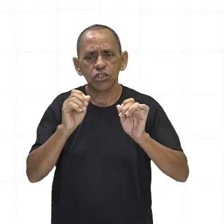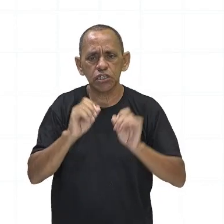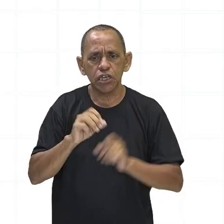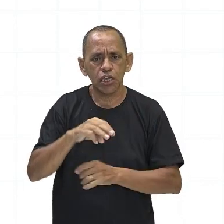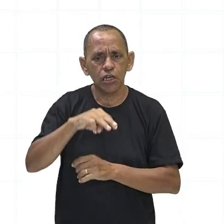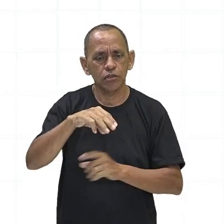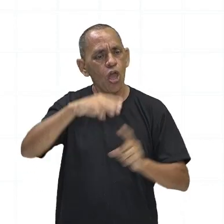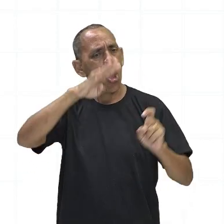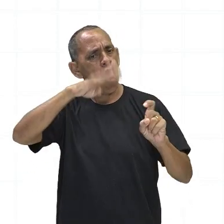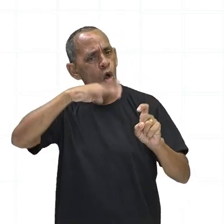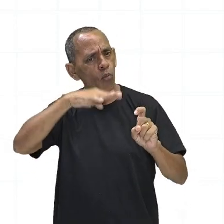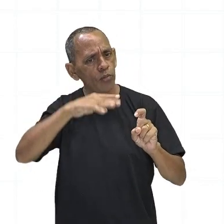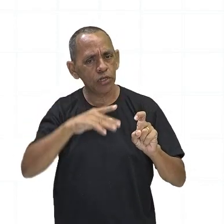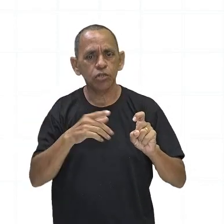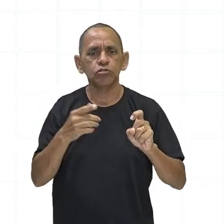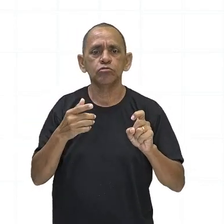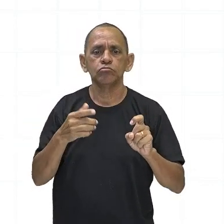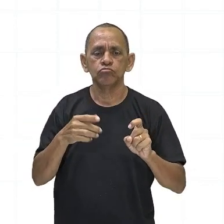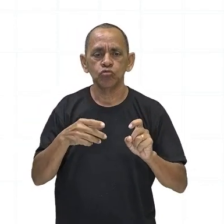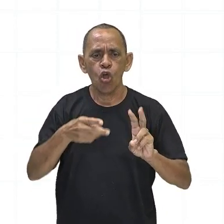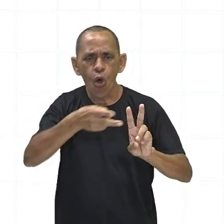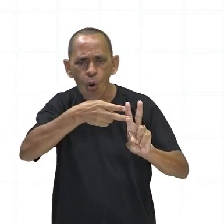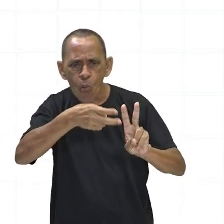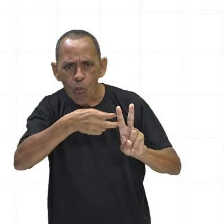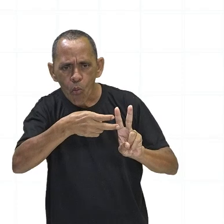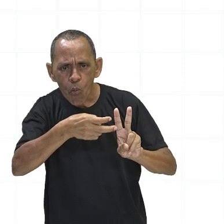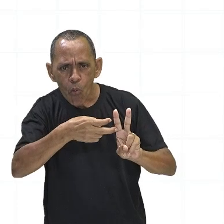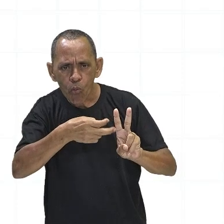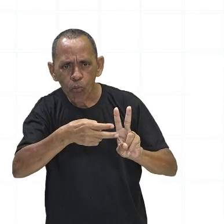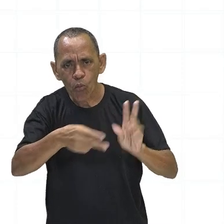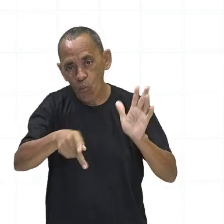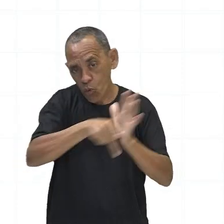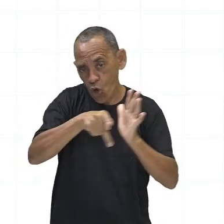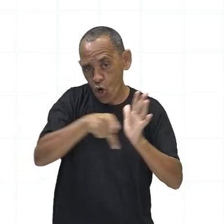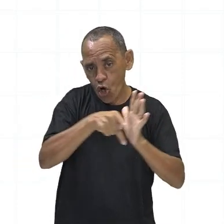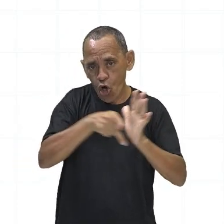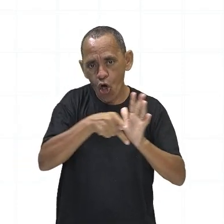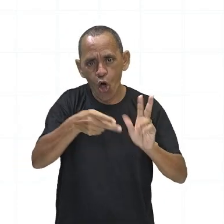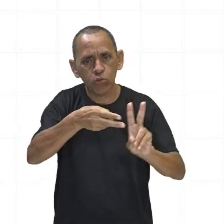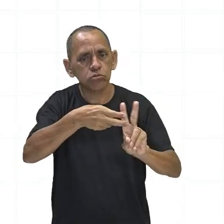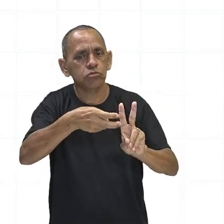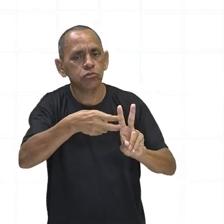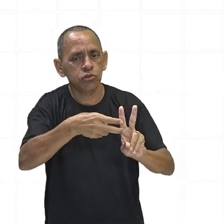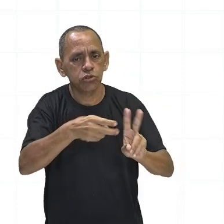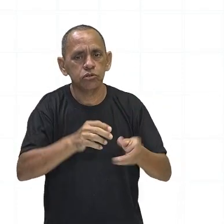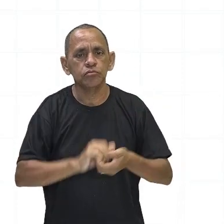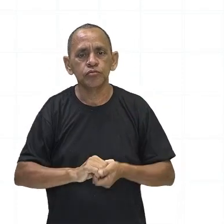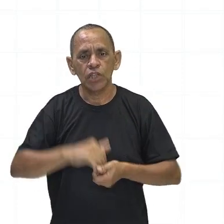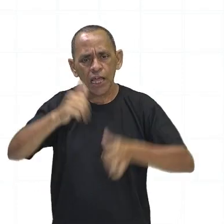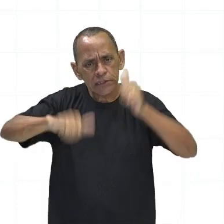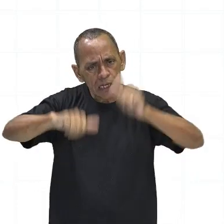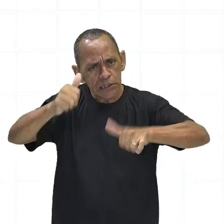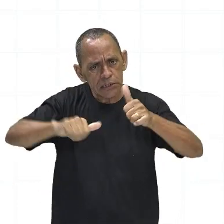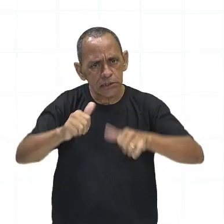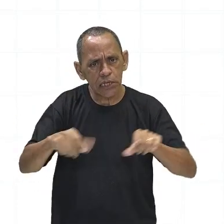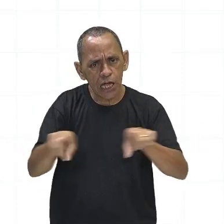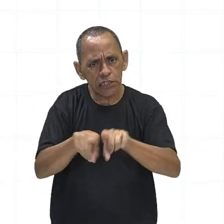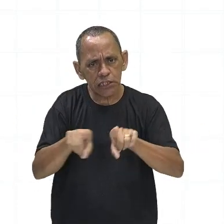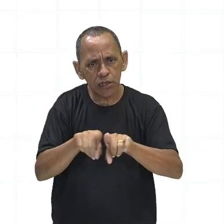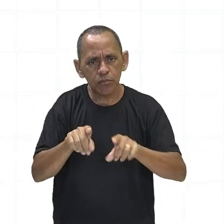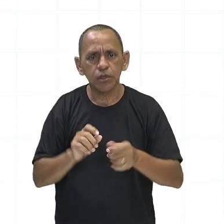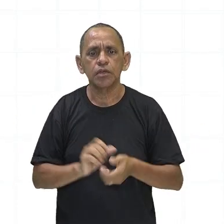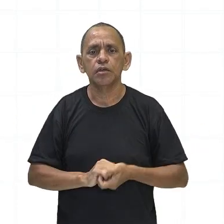guarani, povo indígena. Então nós temos aí o seguinte, olha só aqui o que nós vamos analisar. Vamos analisar o texto. Sabemos